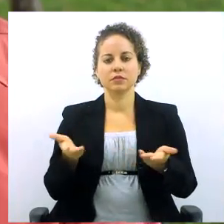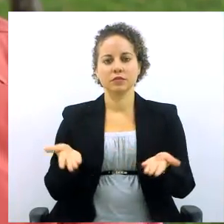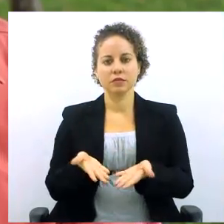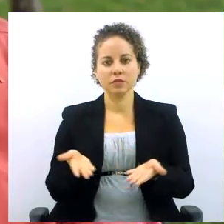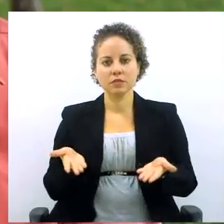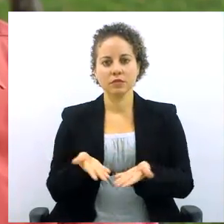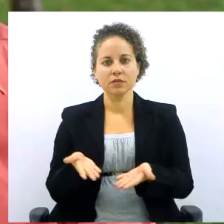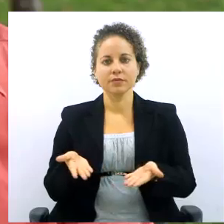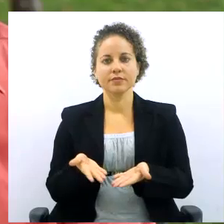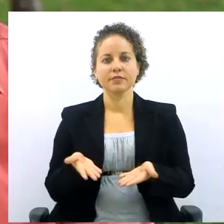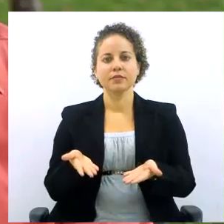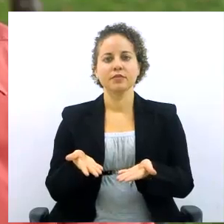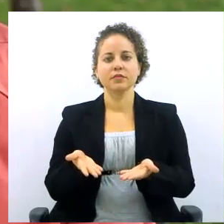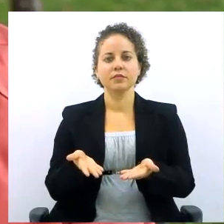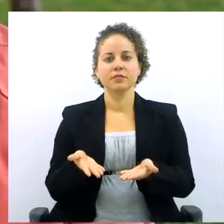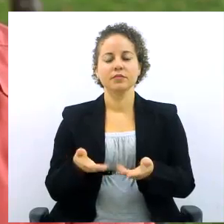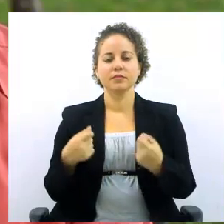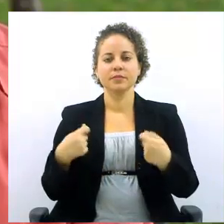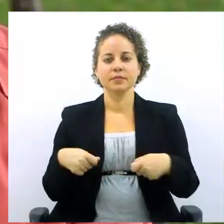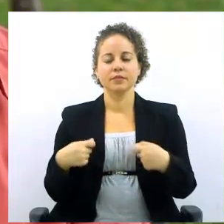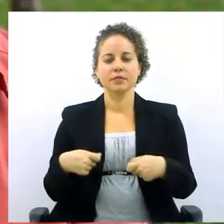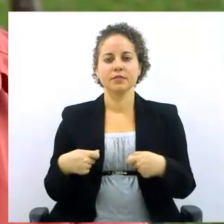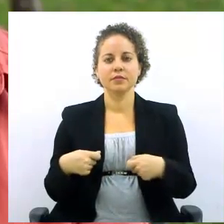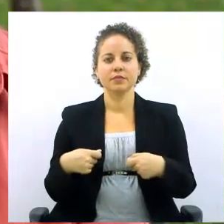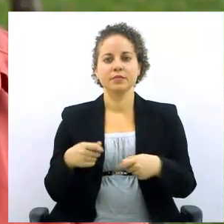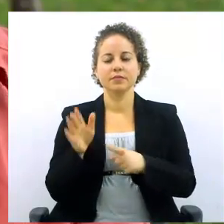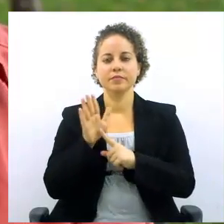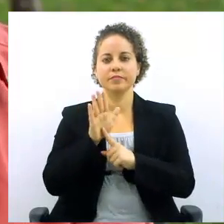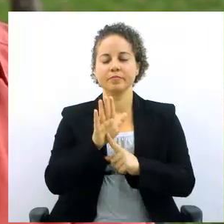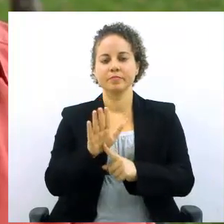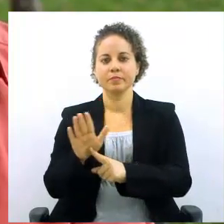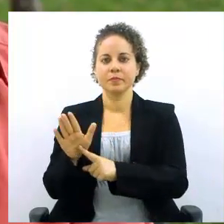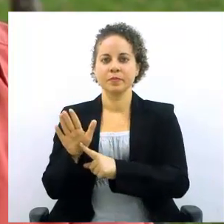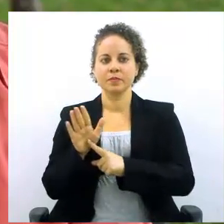aqui, precisamos, para transmitir essas